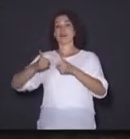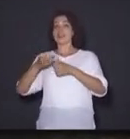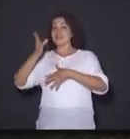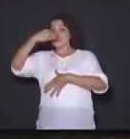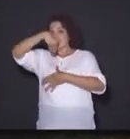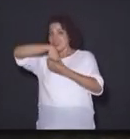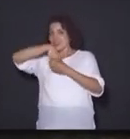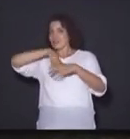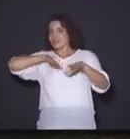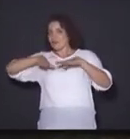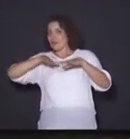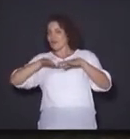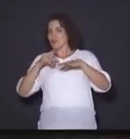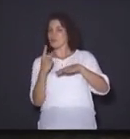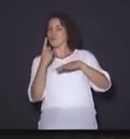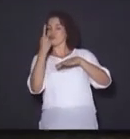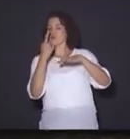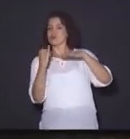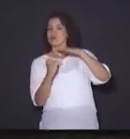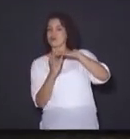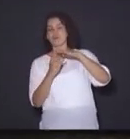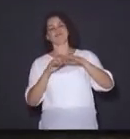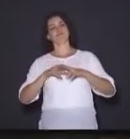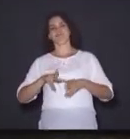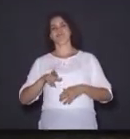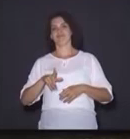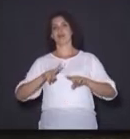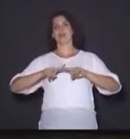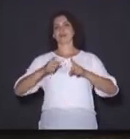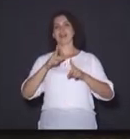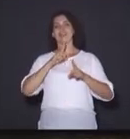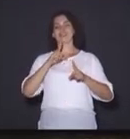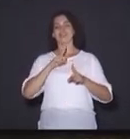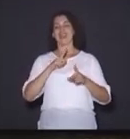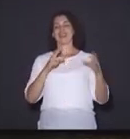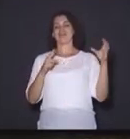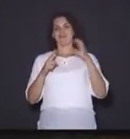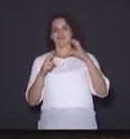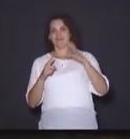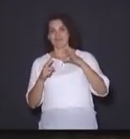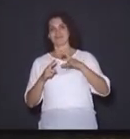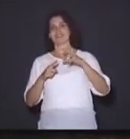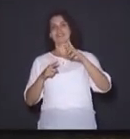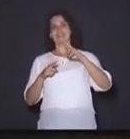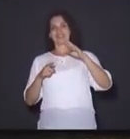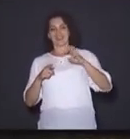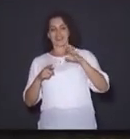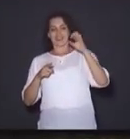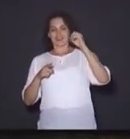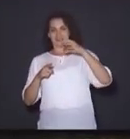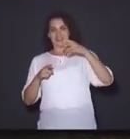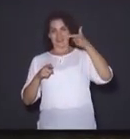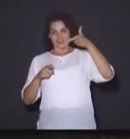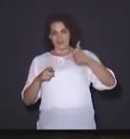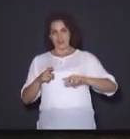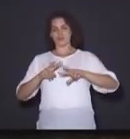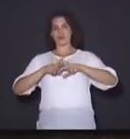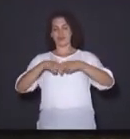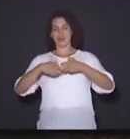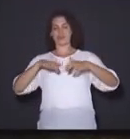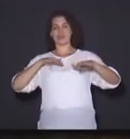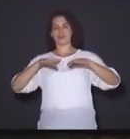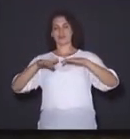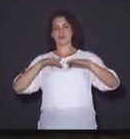entidade específica mas estão sendo cada vez mais influenciados e educados por pelo que essas entidades específicas